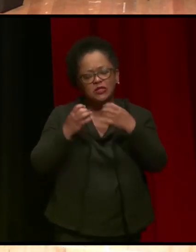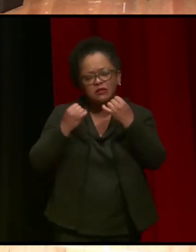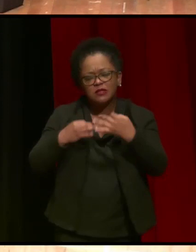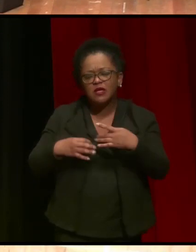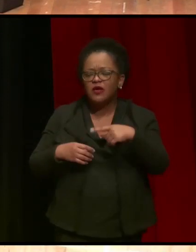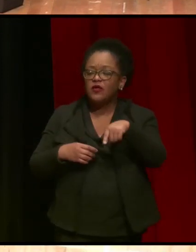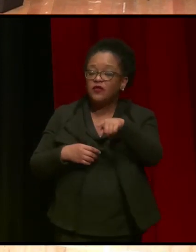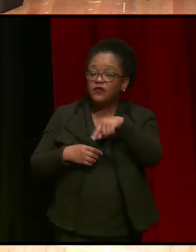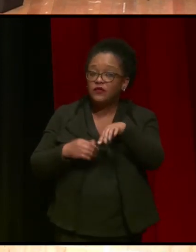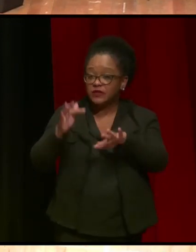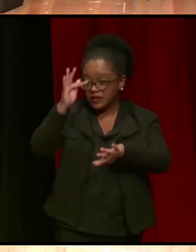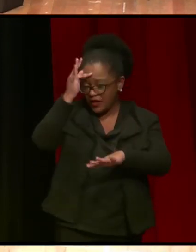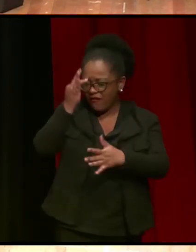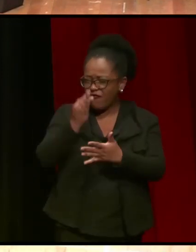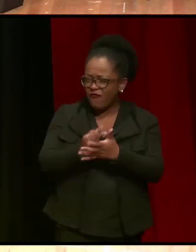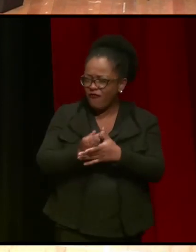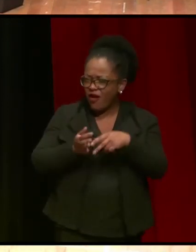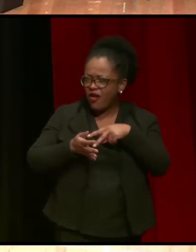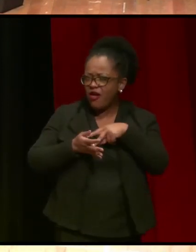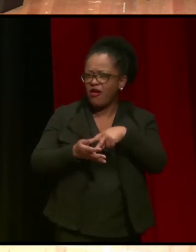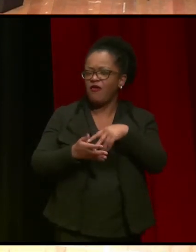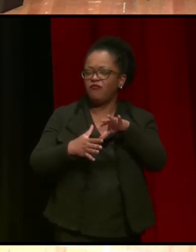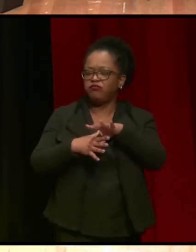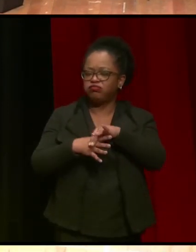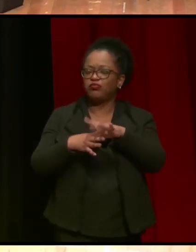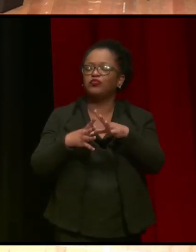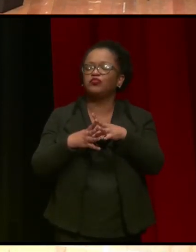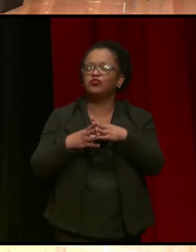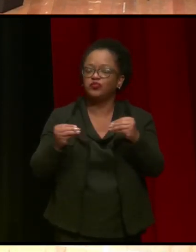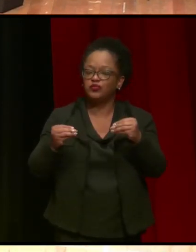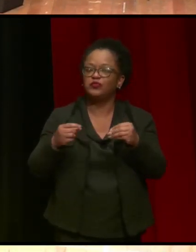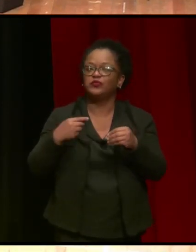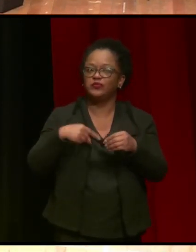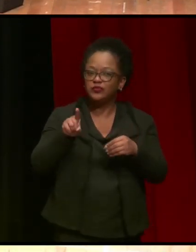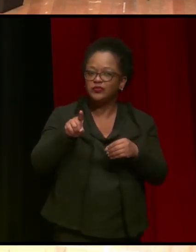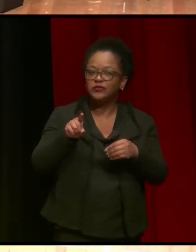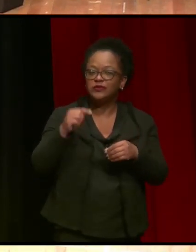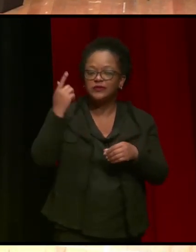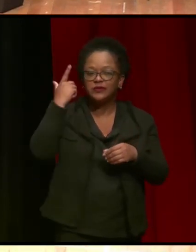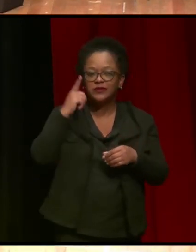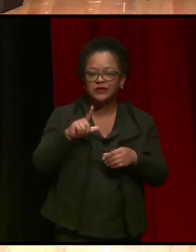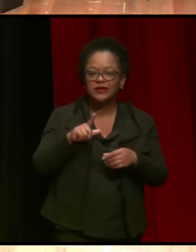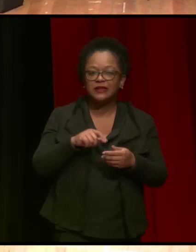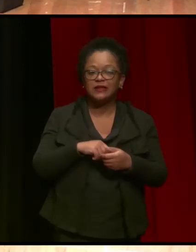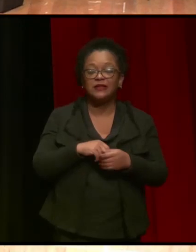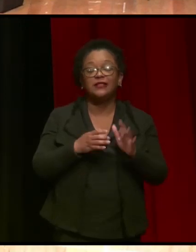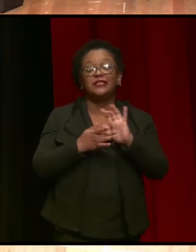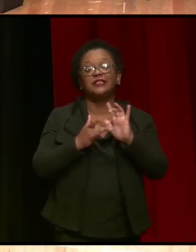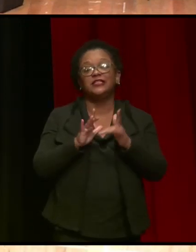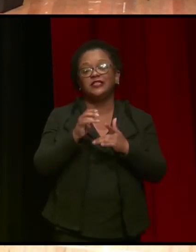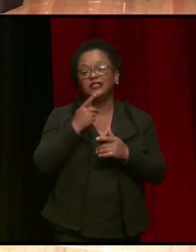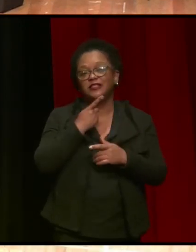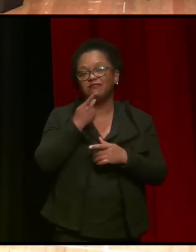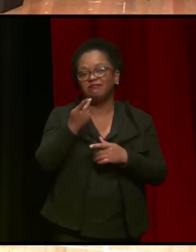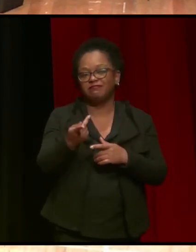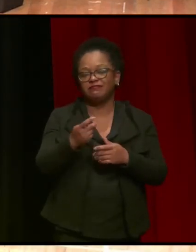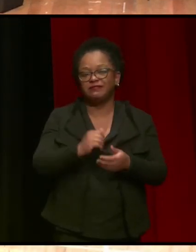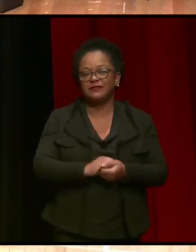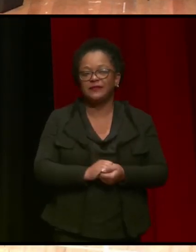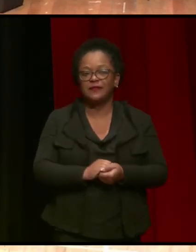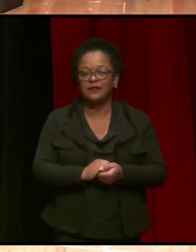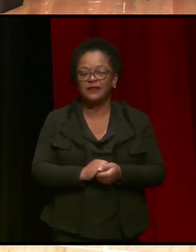teve uma grande fé, você será curado. Jesus fala sobre isso, né? Que a pessoa tem fé. Mas o problema é o seguinte,